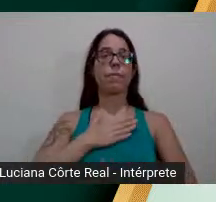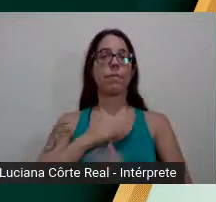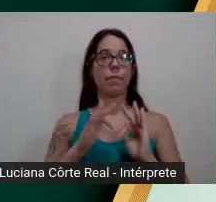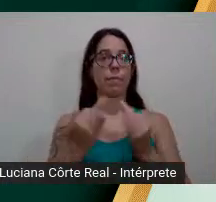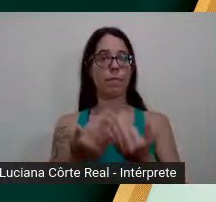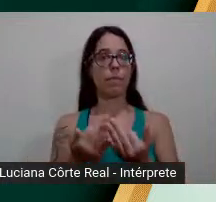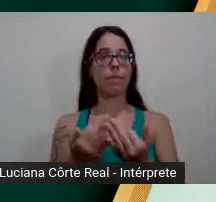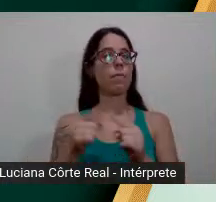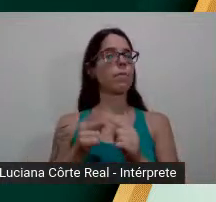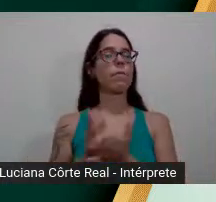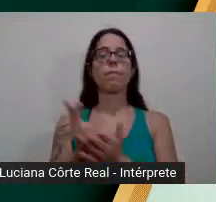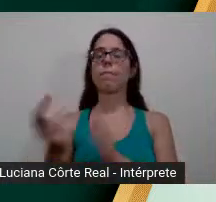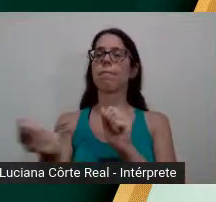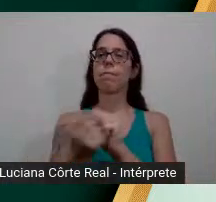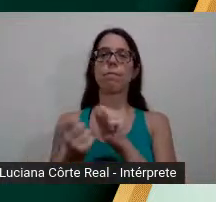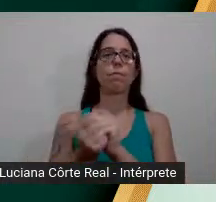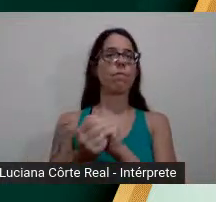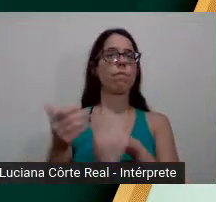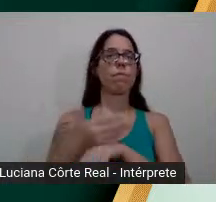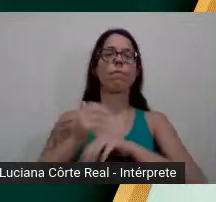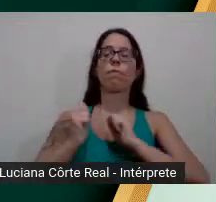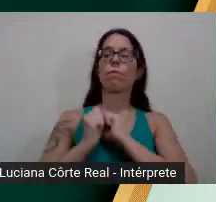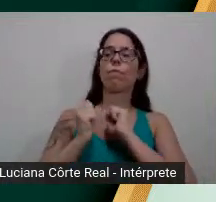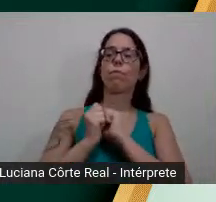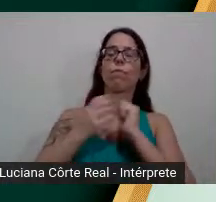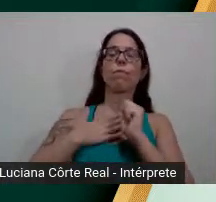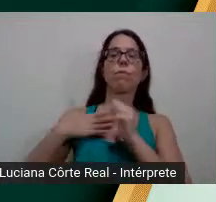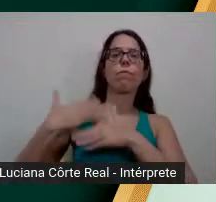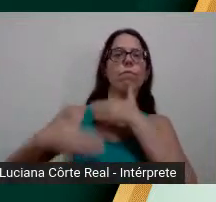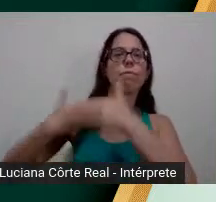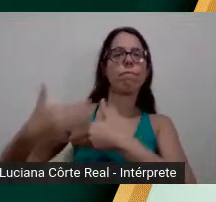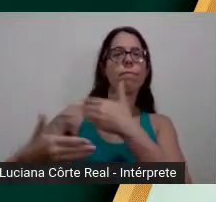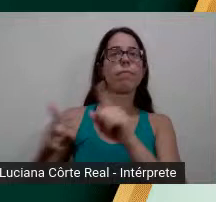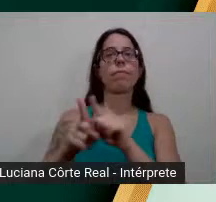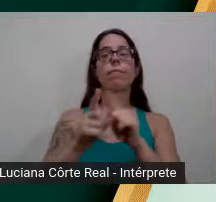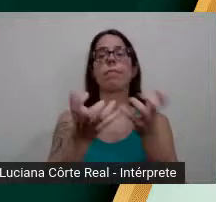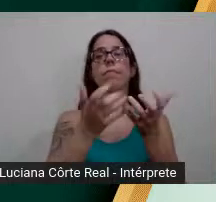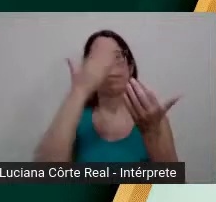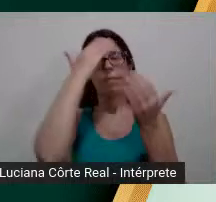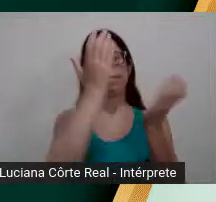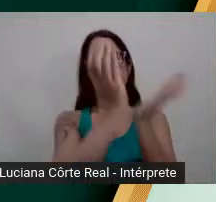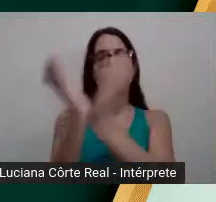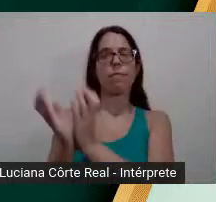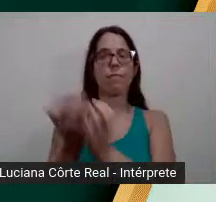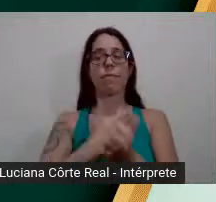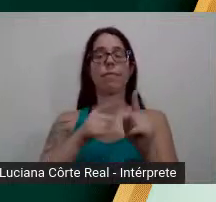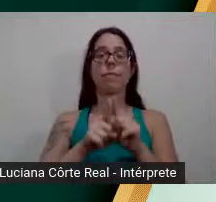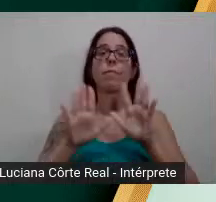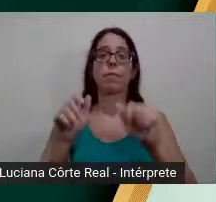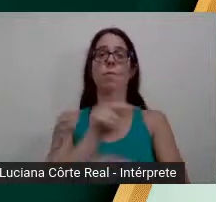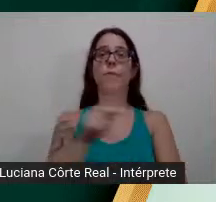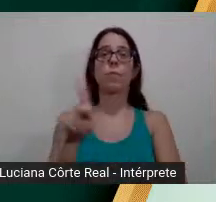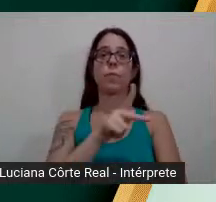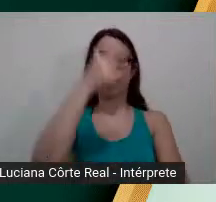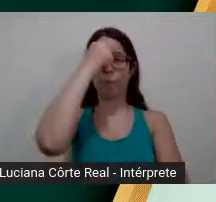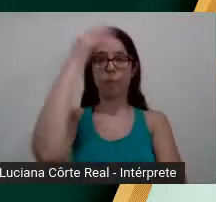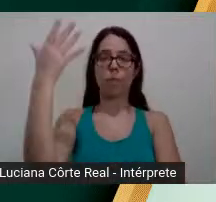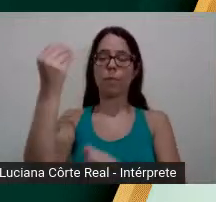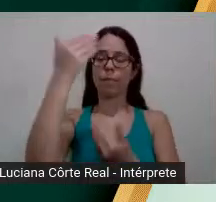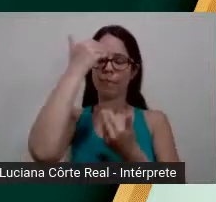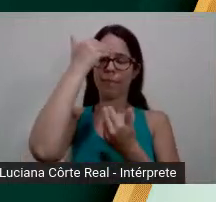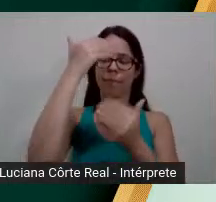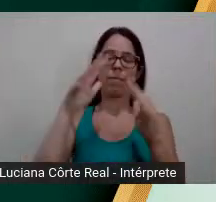estarem sempre presentes nessa jornada, meus colegas, meus amigos, todos os professores da Unipampa. Muito